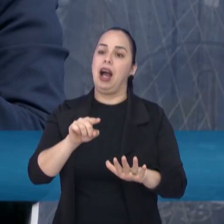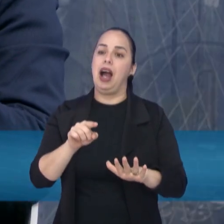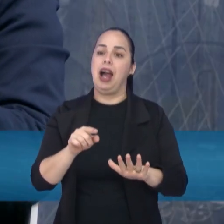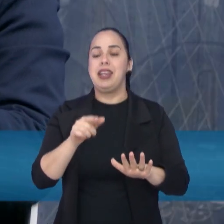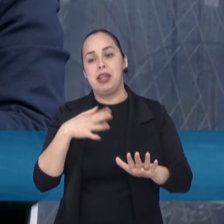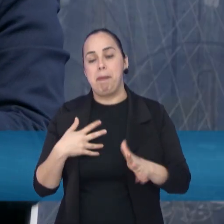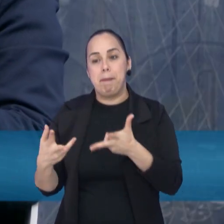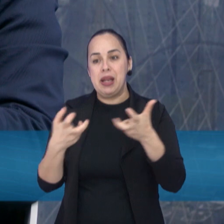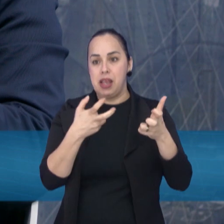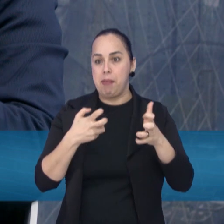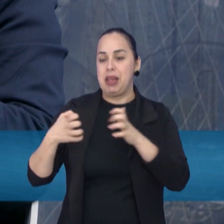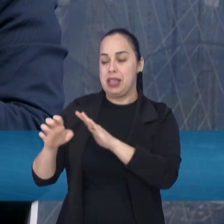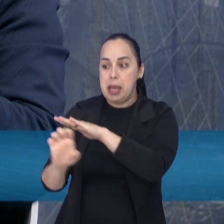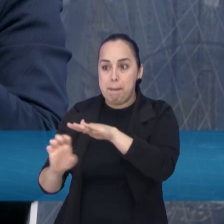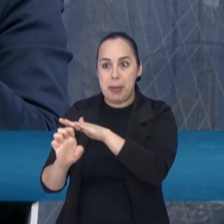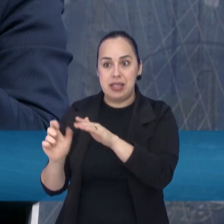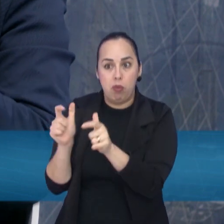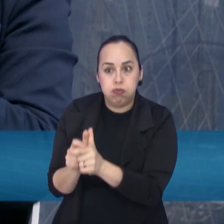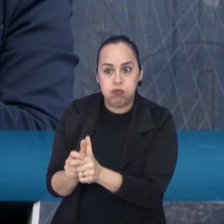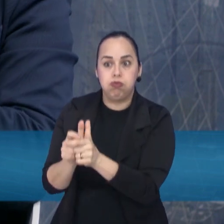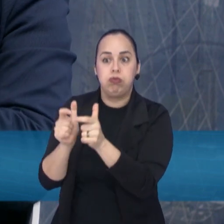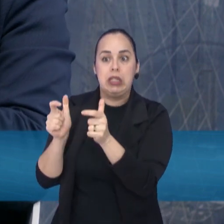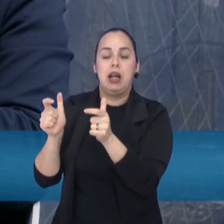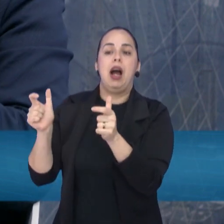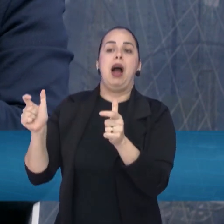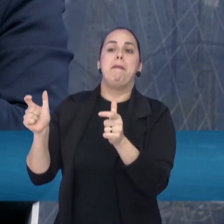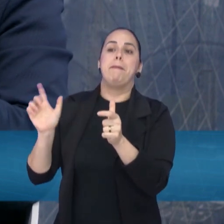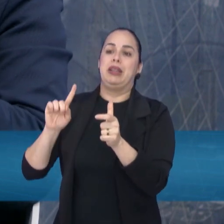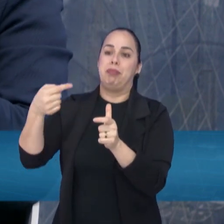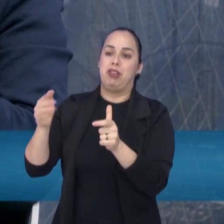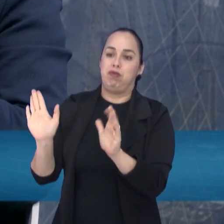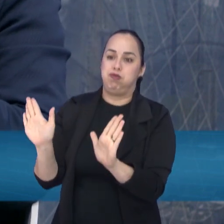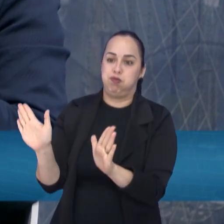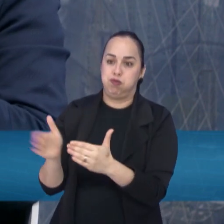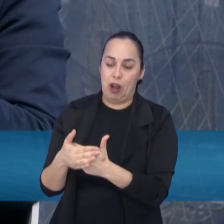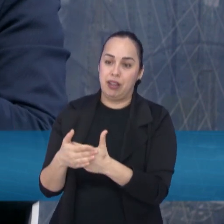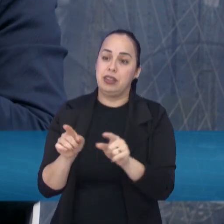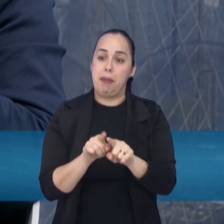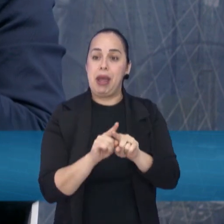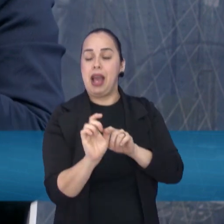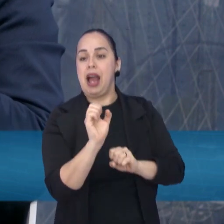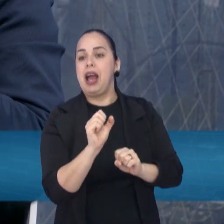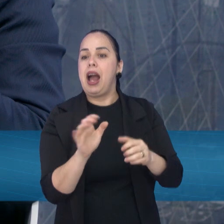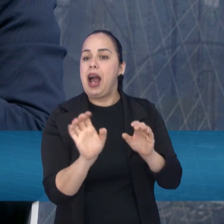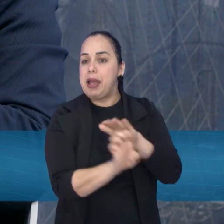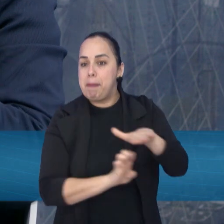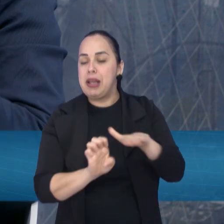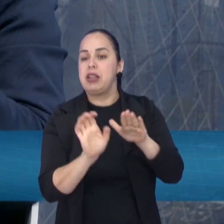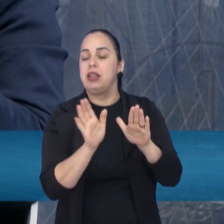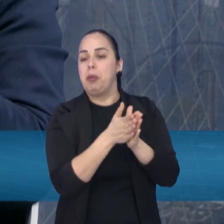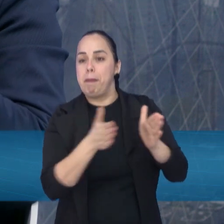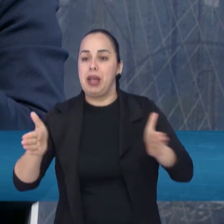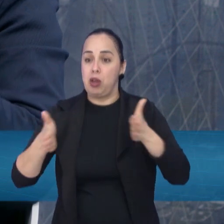um crescimento nesse número, que também abre e fecha muita gente no ciclo do ano, né? Mas